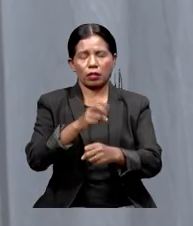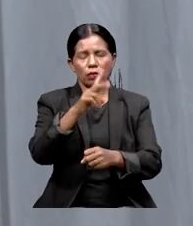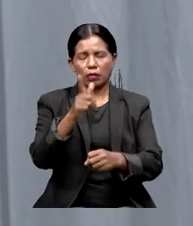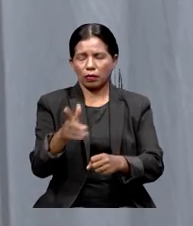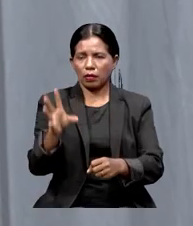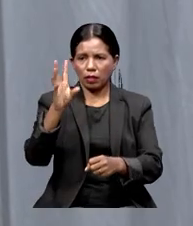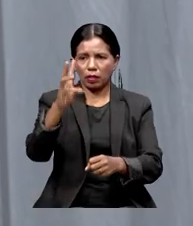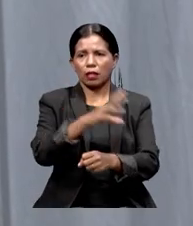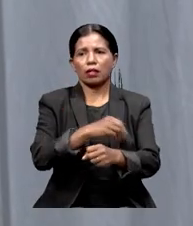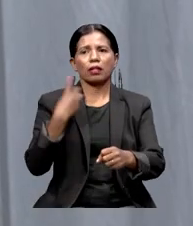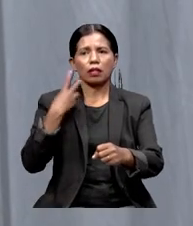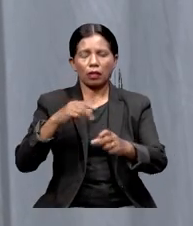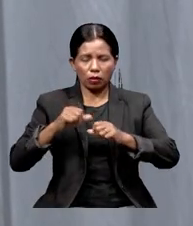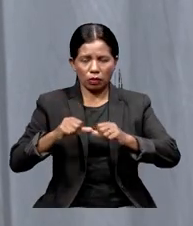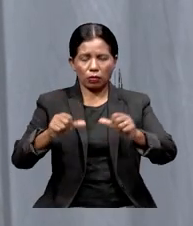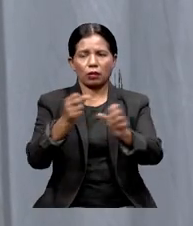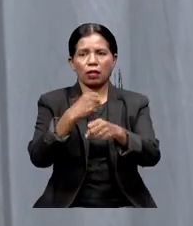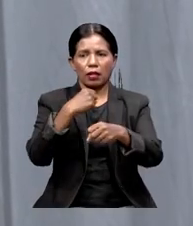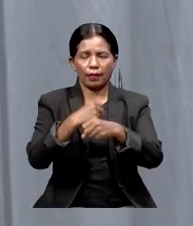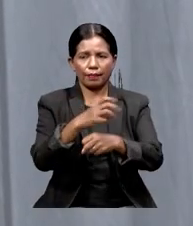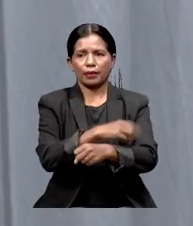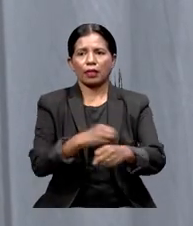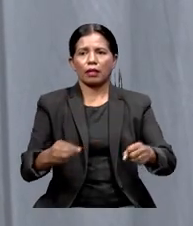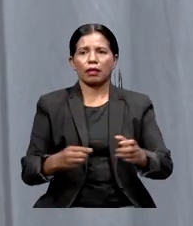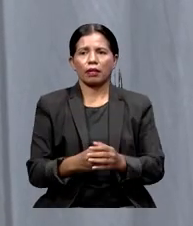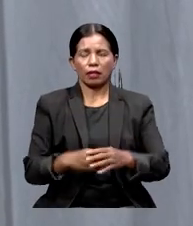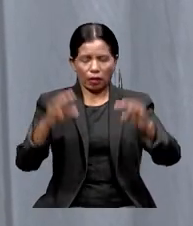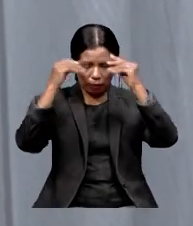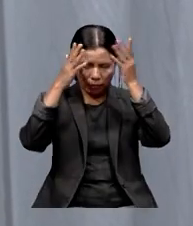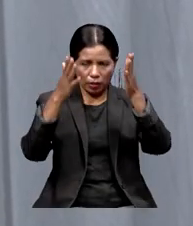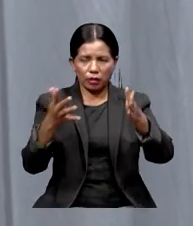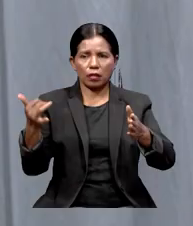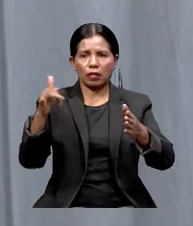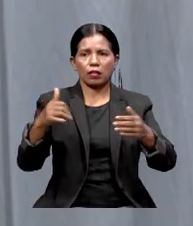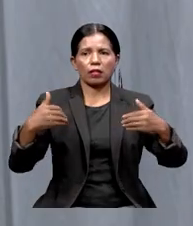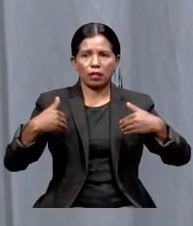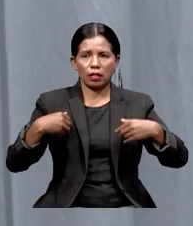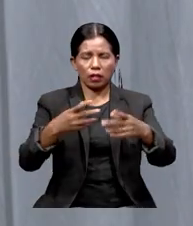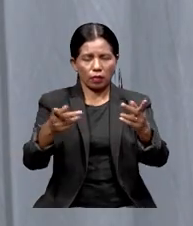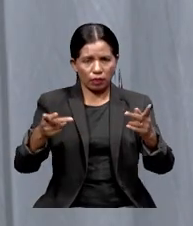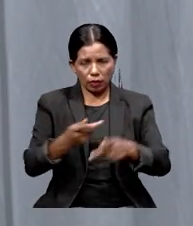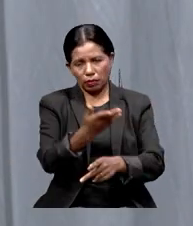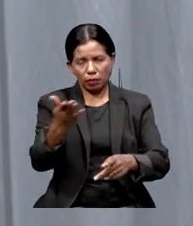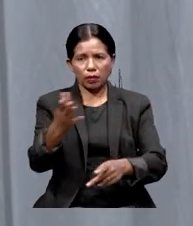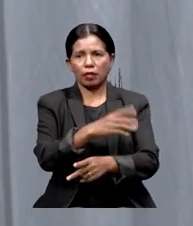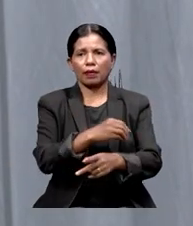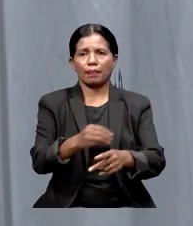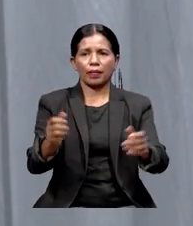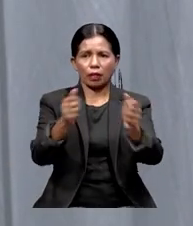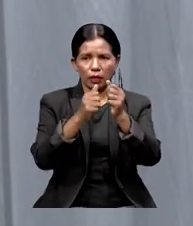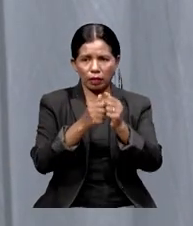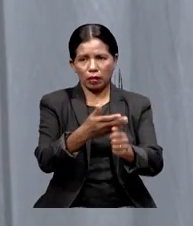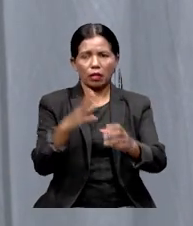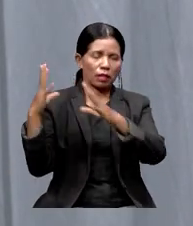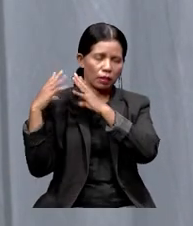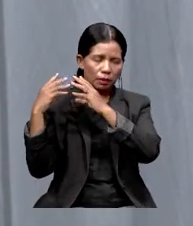2026, 2027 e 2028, continua ralo, a turunê, a professora que vai vir fazer bem de volta nela. Se barra muito, já há alguma experiência,